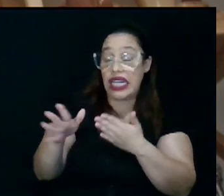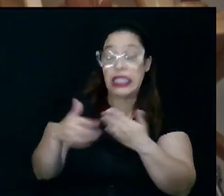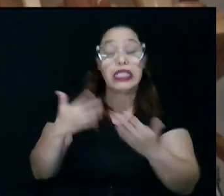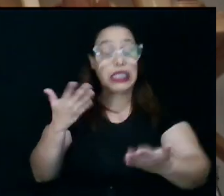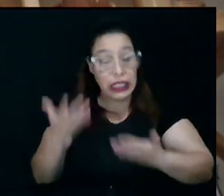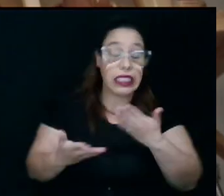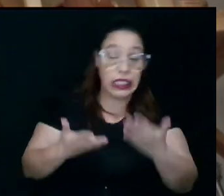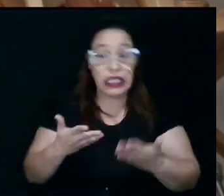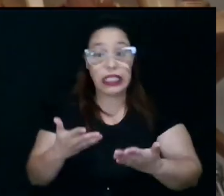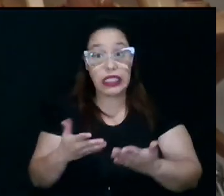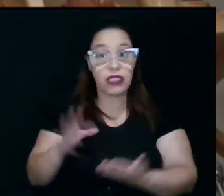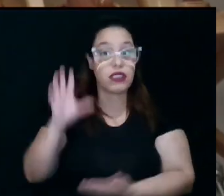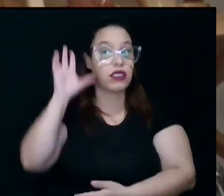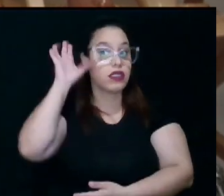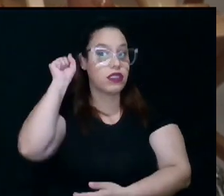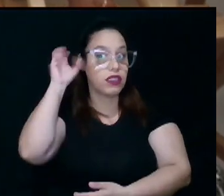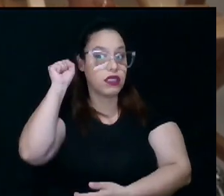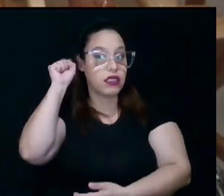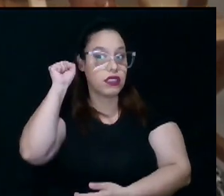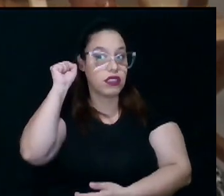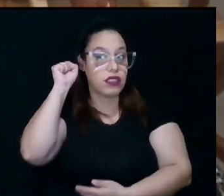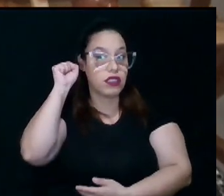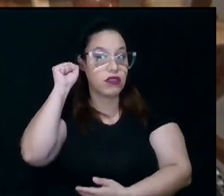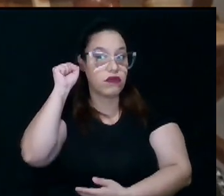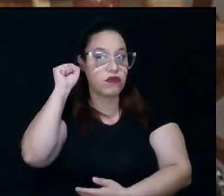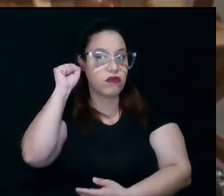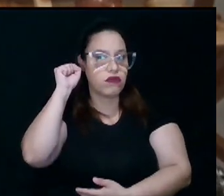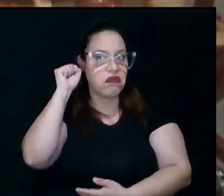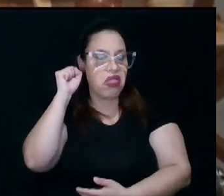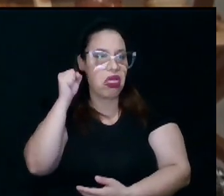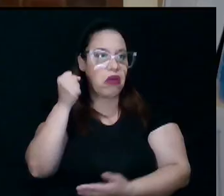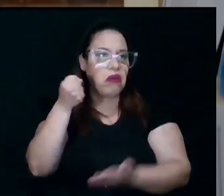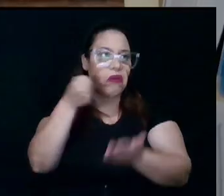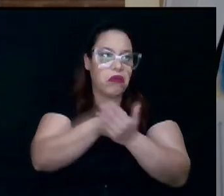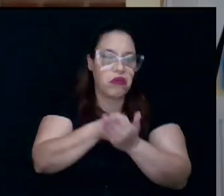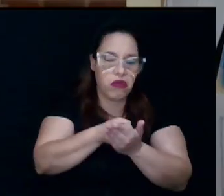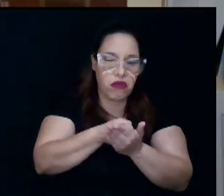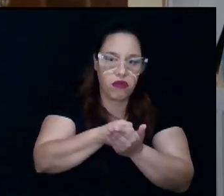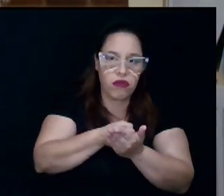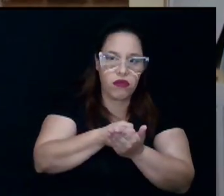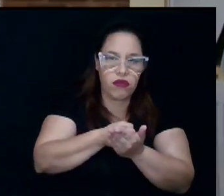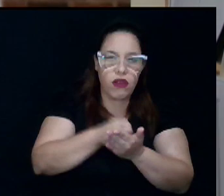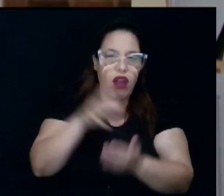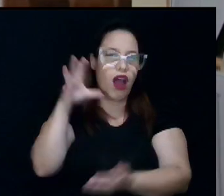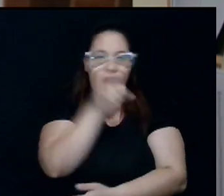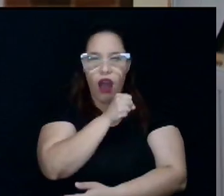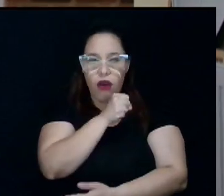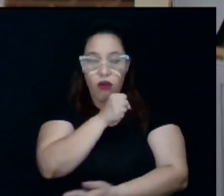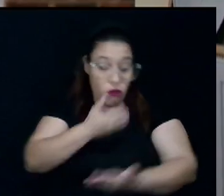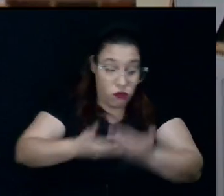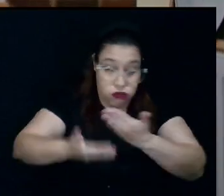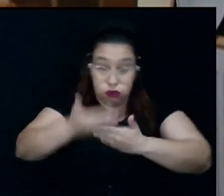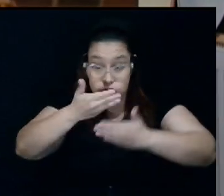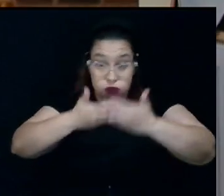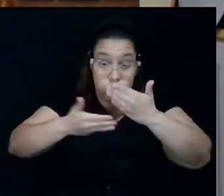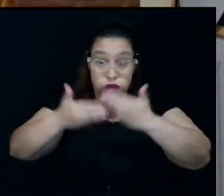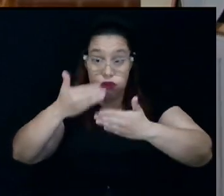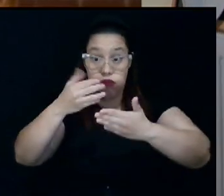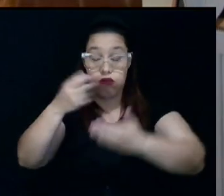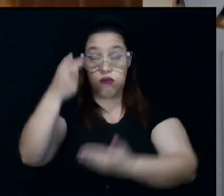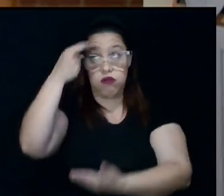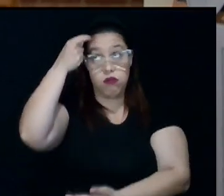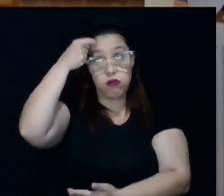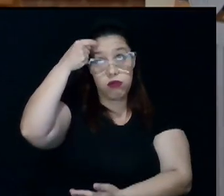ouço algo que eu não tinha tanto o domínio, mas eu consigo rapidamente construir o conhecimento e chegar no raciocínio